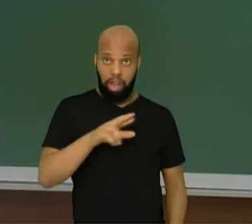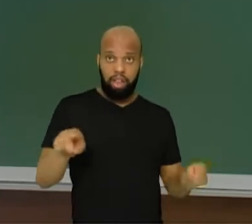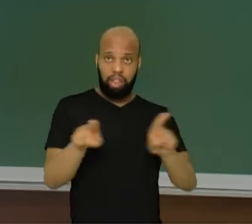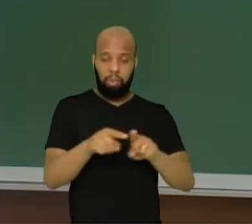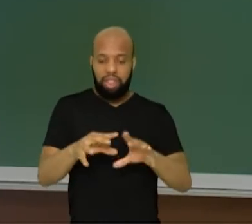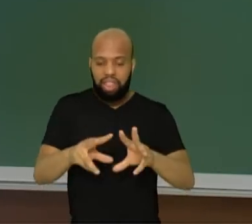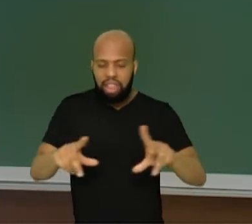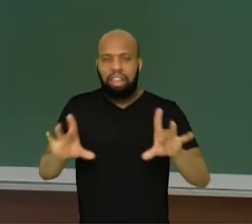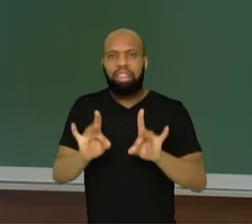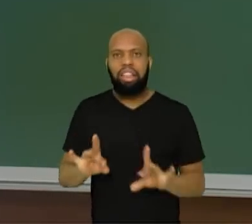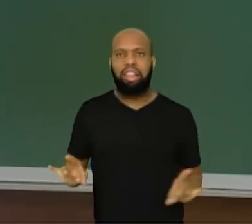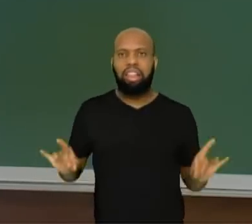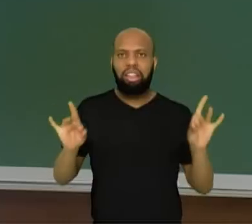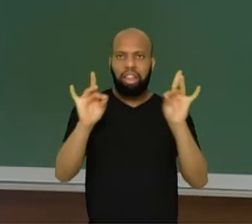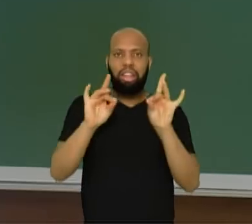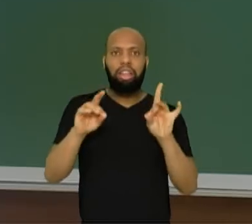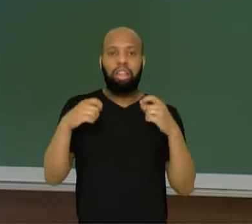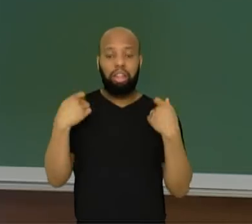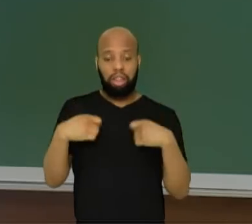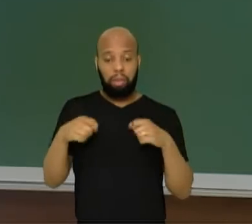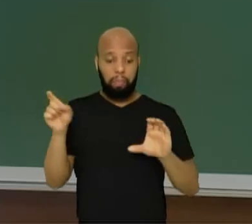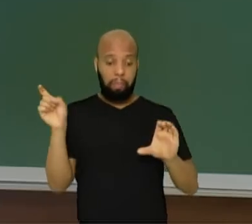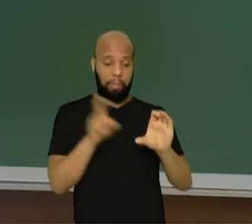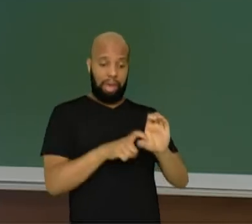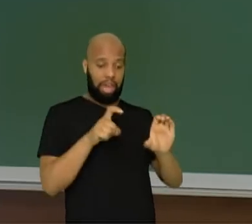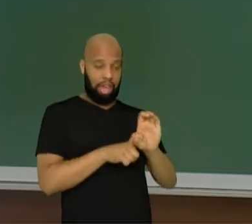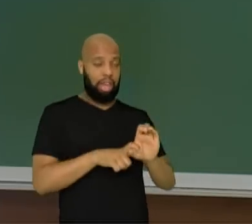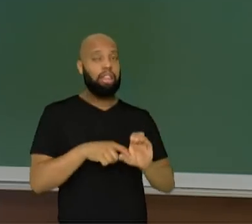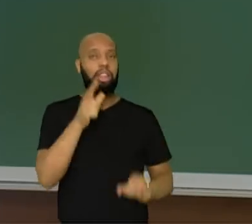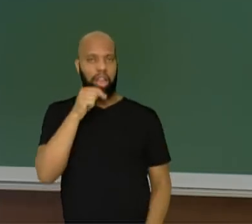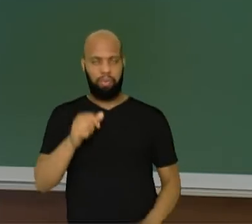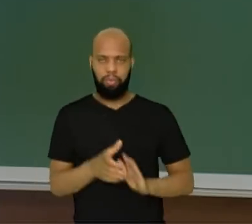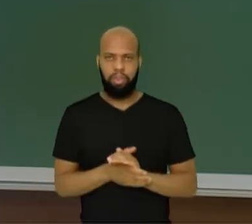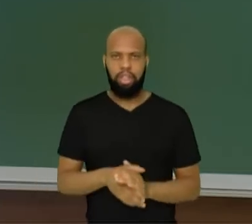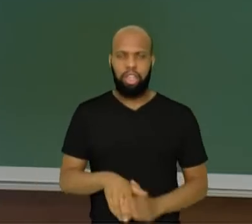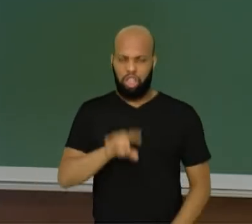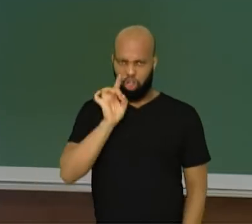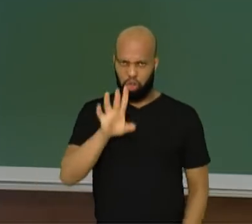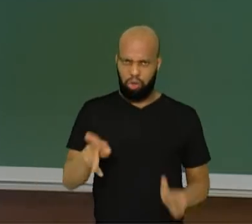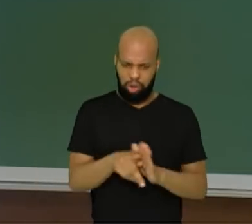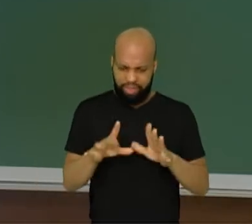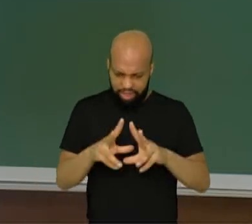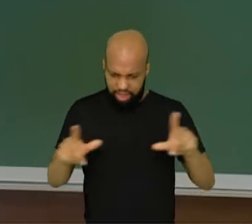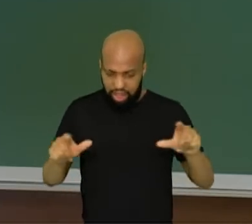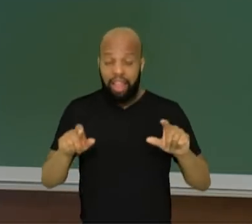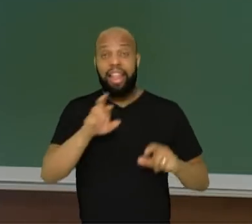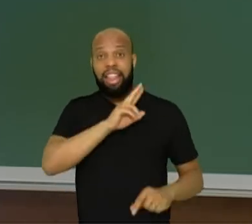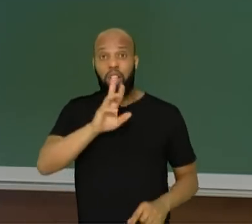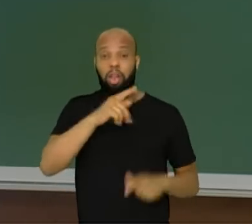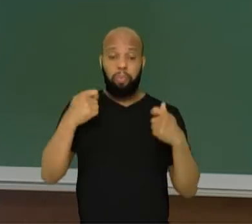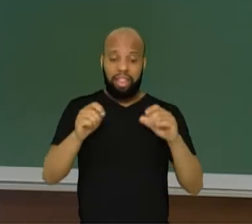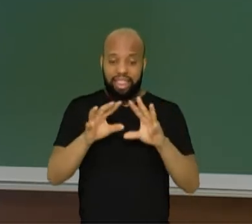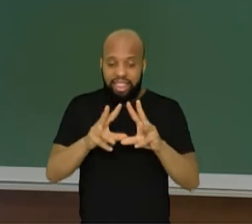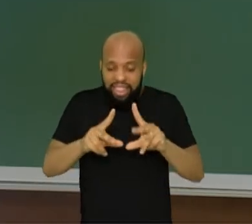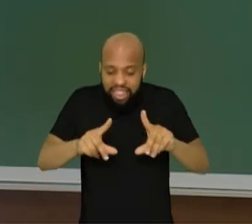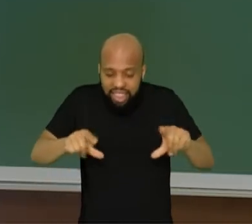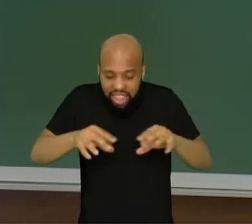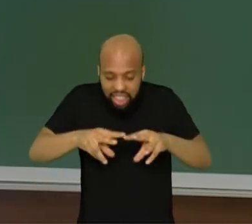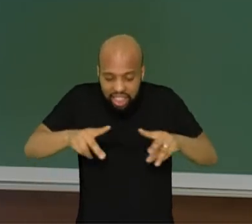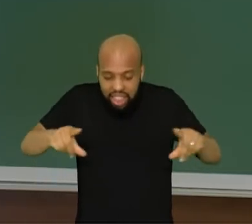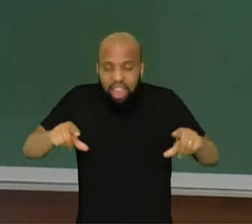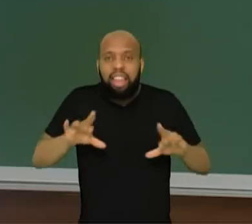terrestre, lembrando que eles dependem da água. Então, não é só ambiente terrestre, é uma terra